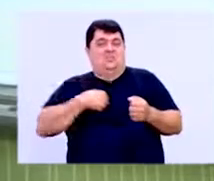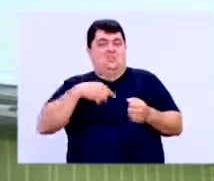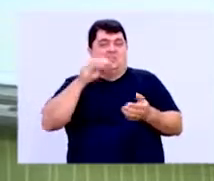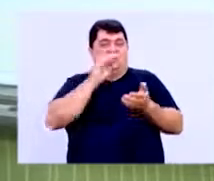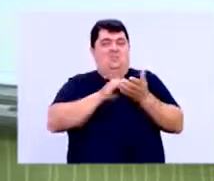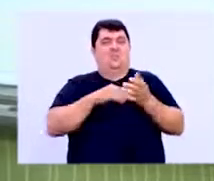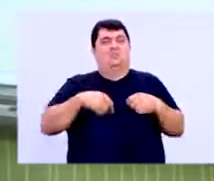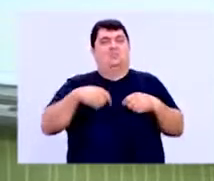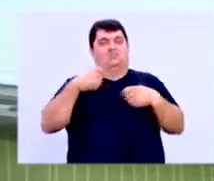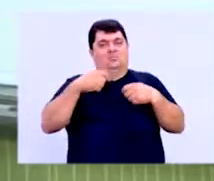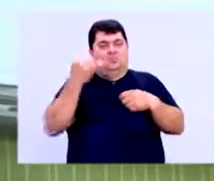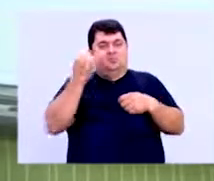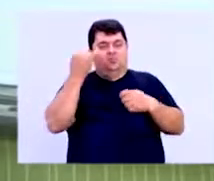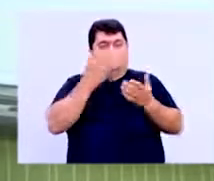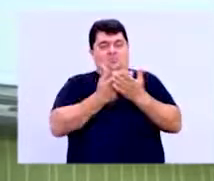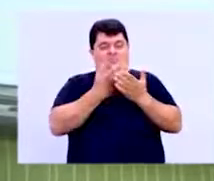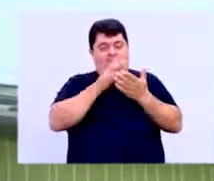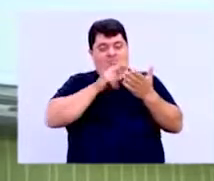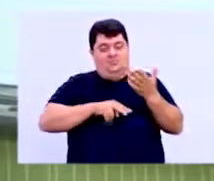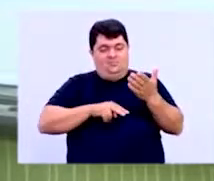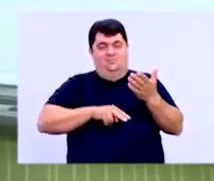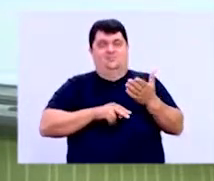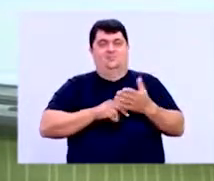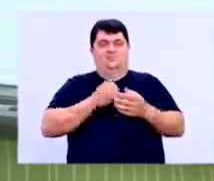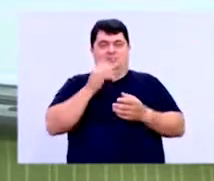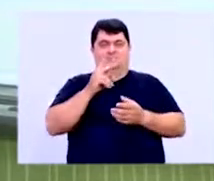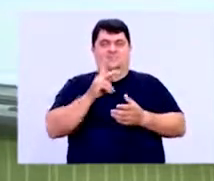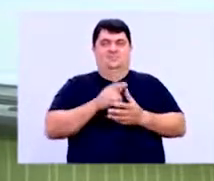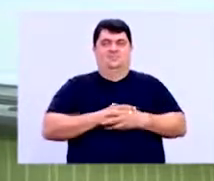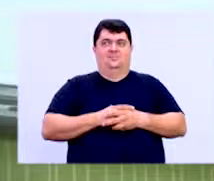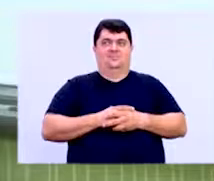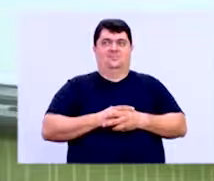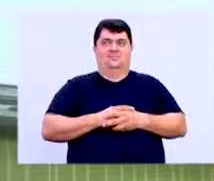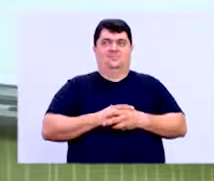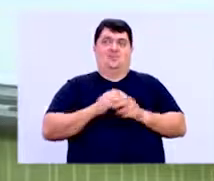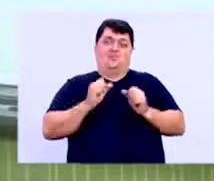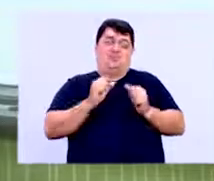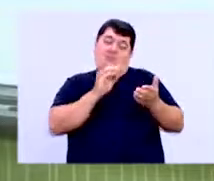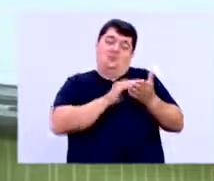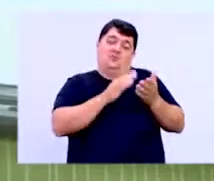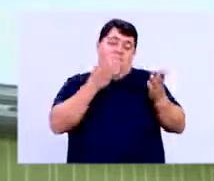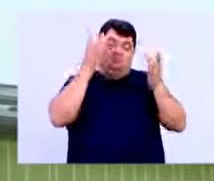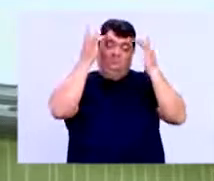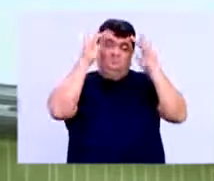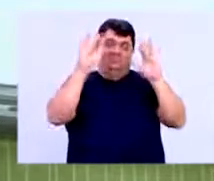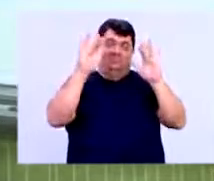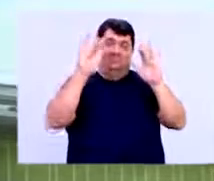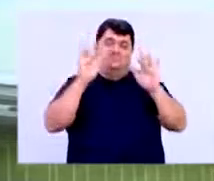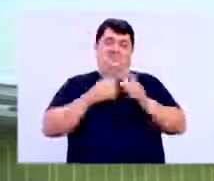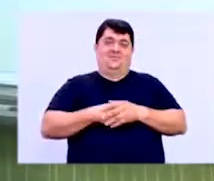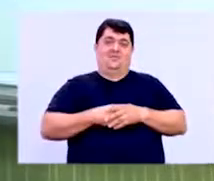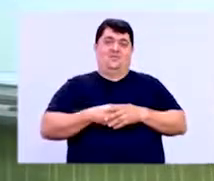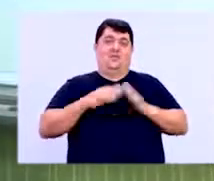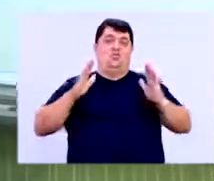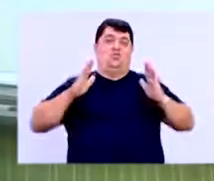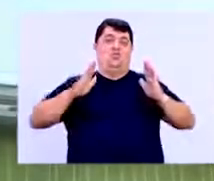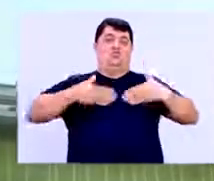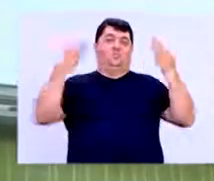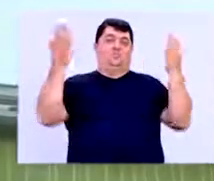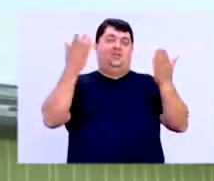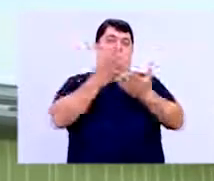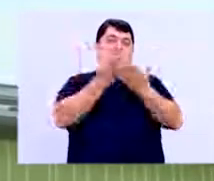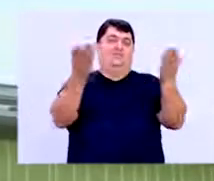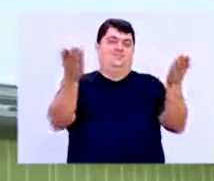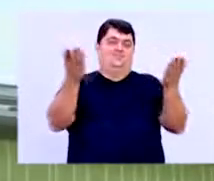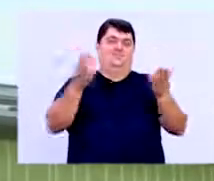é importante vocês estudarem e dar uma olhada melhor, tá ok? Mas de repente também pode estar. Isso eu vou deixar para vocês descobrirem se estudam ou